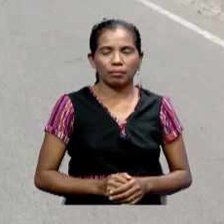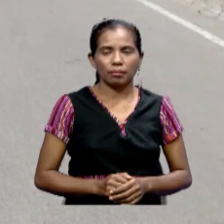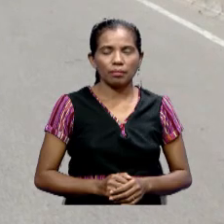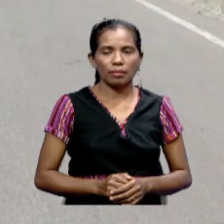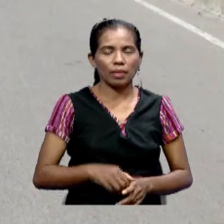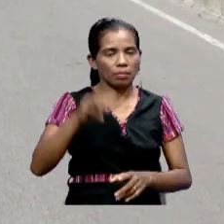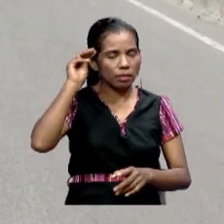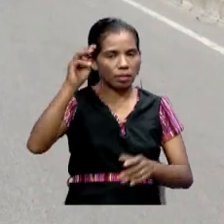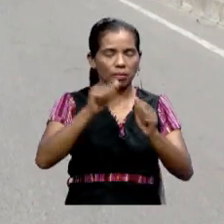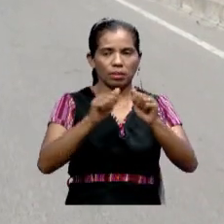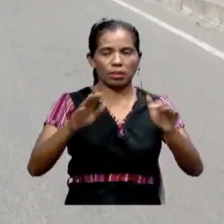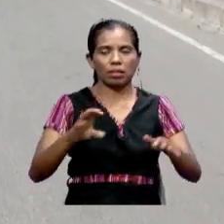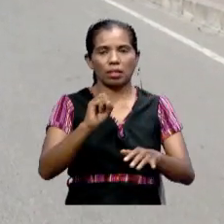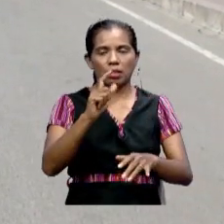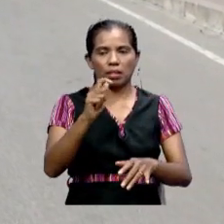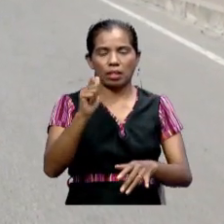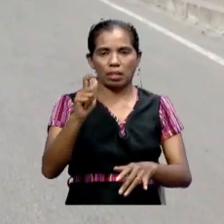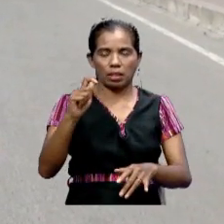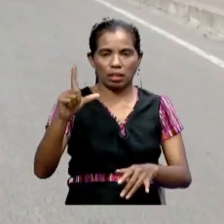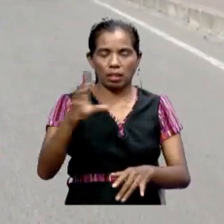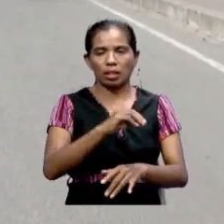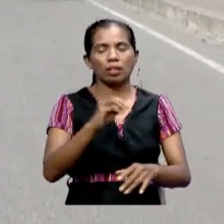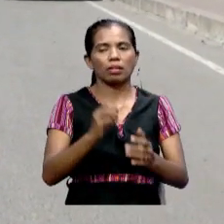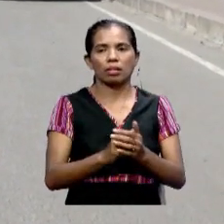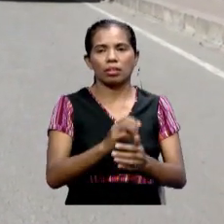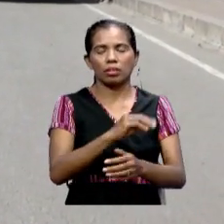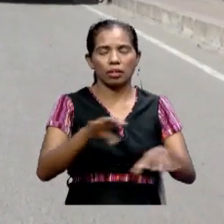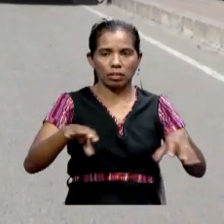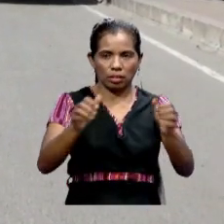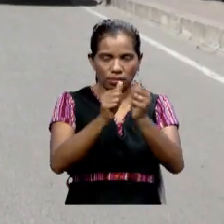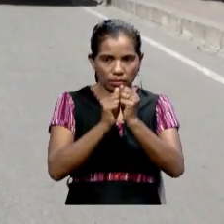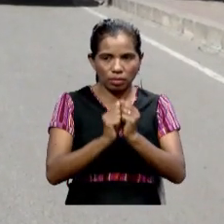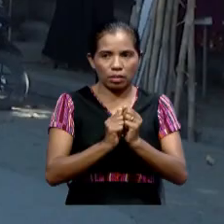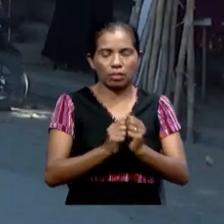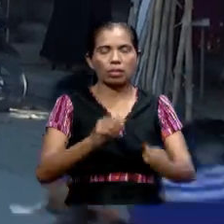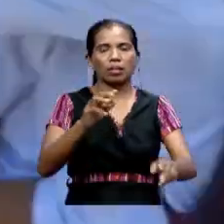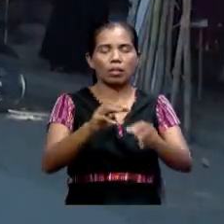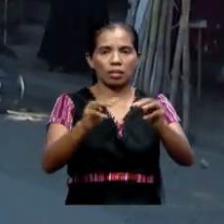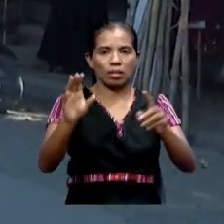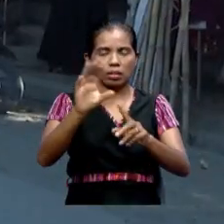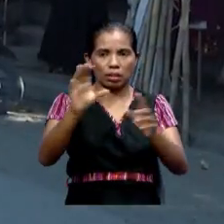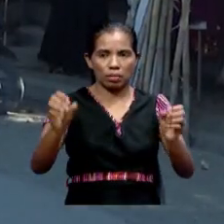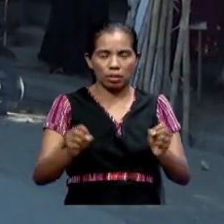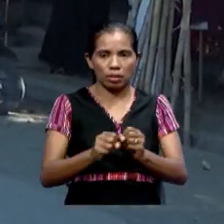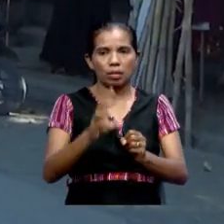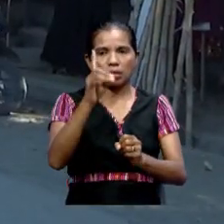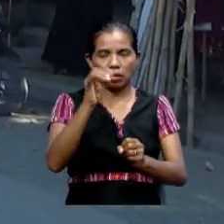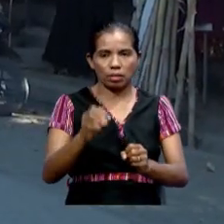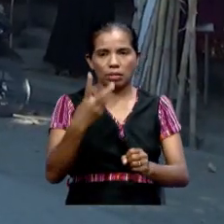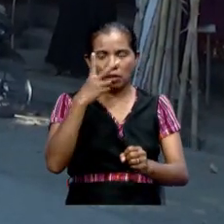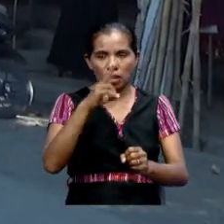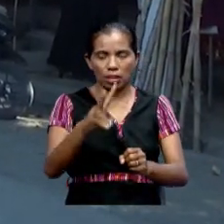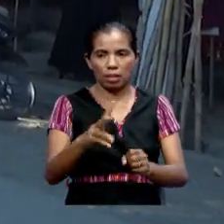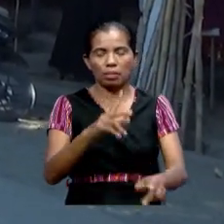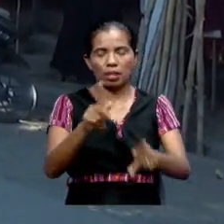Ministério da Administração Estatal, Direção Nacional Organização Urbana, se serviço a mútuo com a autoridade do município dele, o de halo socialização